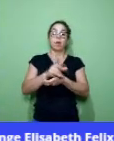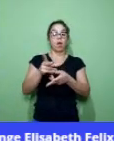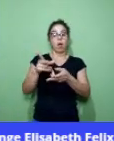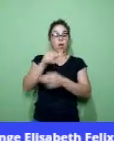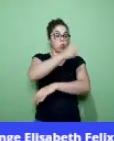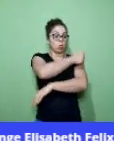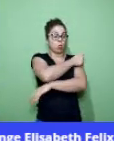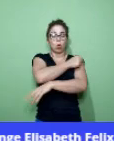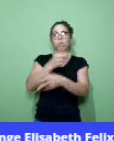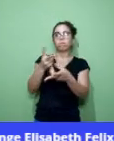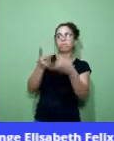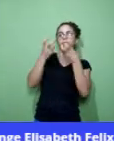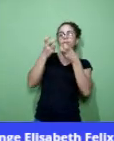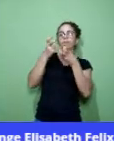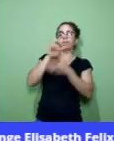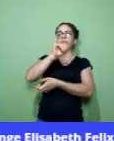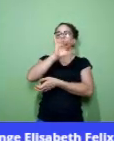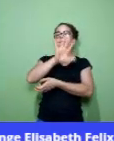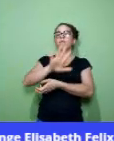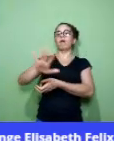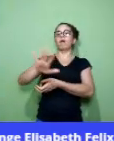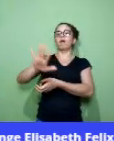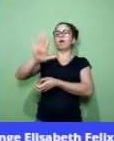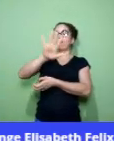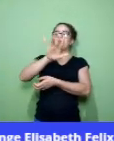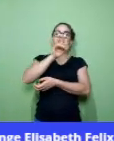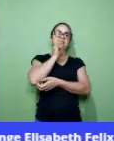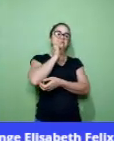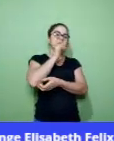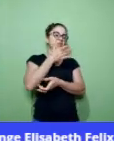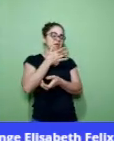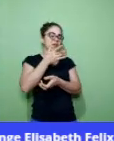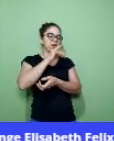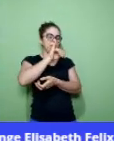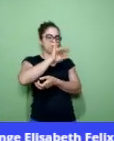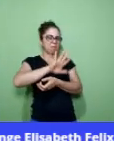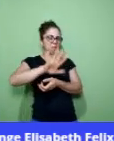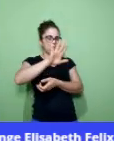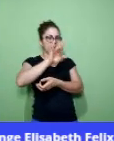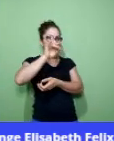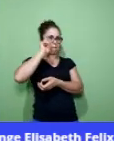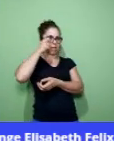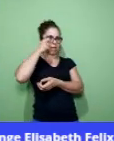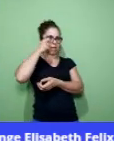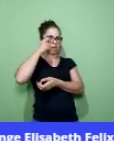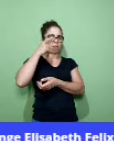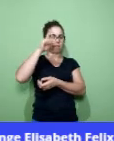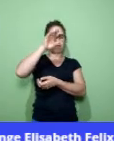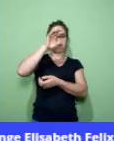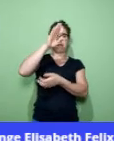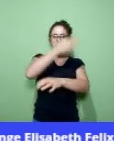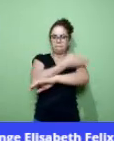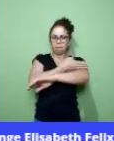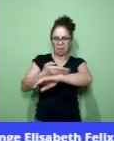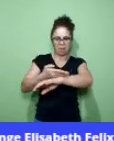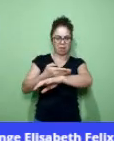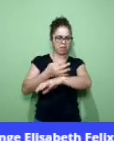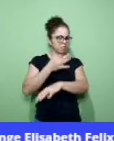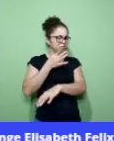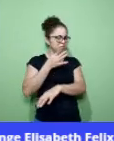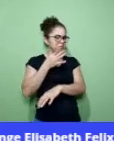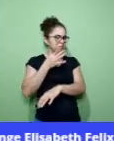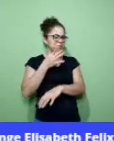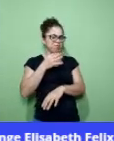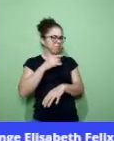assim, colorido, né? Para que ele perceba mesmo a imagem. Porque às vezes a imagem preto e branco, a gente